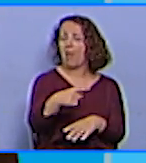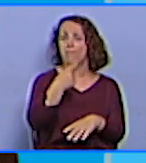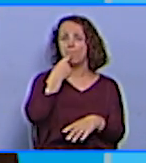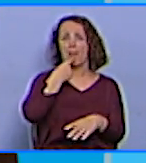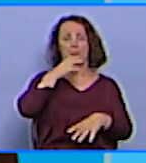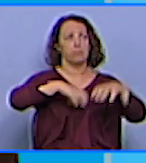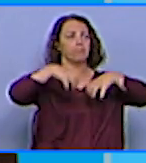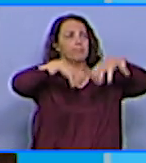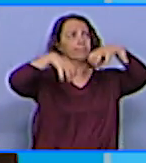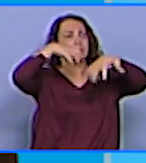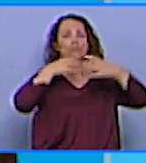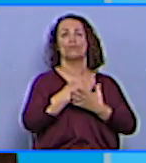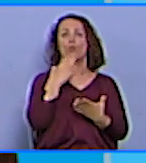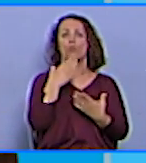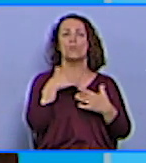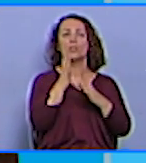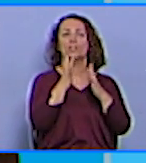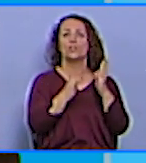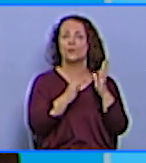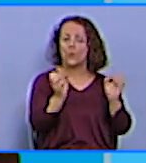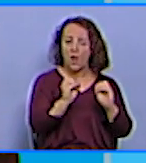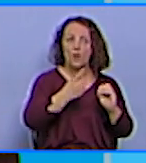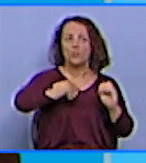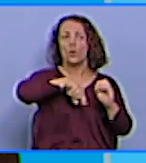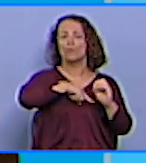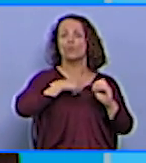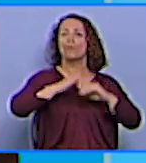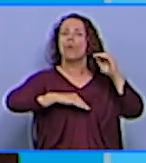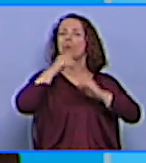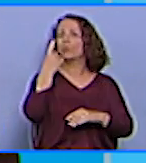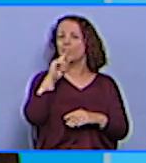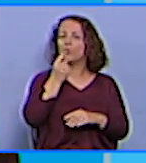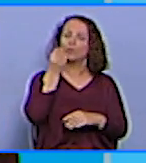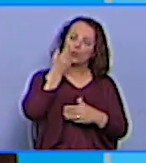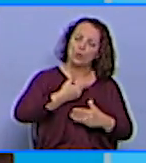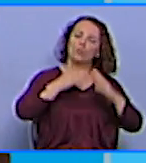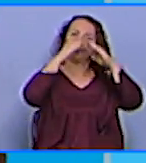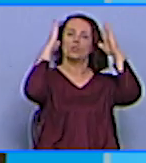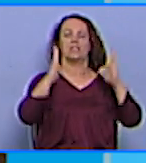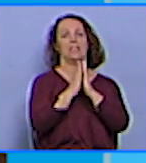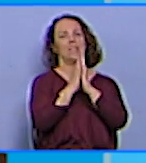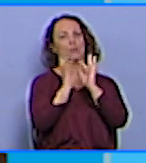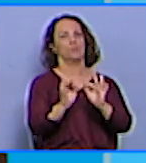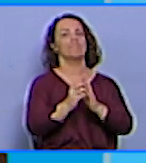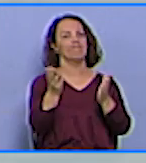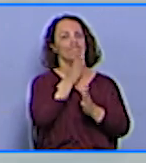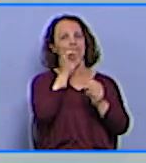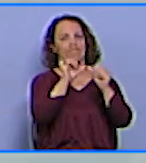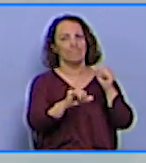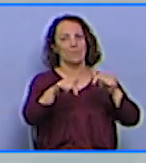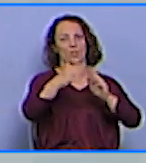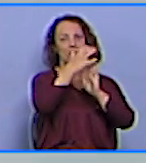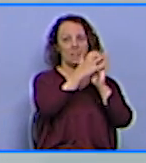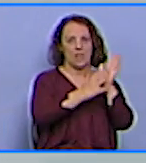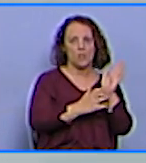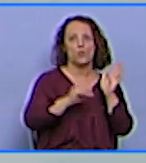pedras, mas com Jesus Cristo não somos um amontoado, mas somos uma igreja. Ficam essas mensagens a partir destes